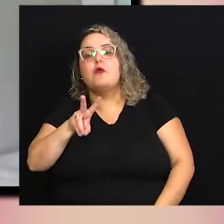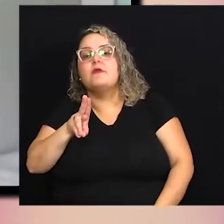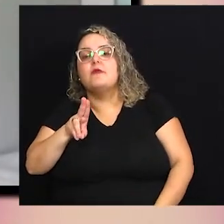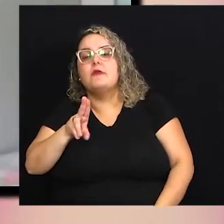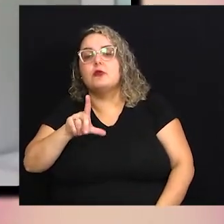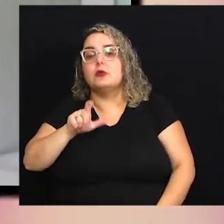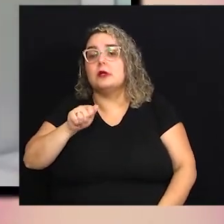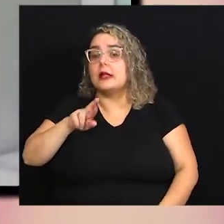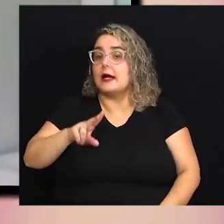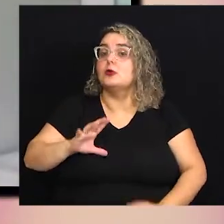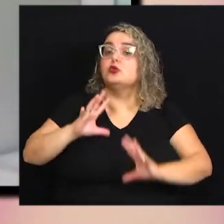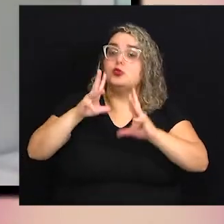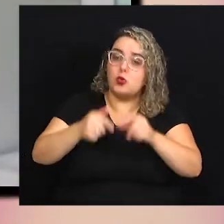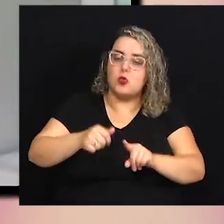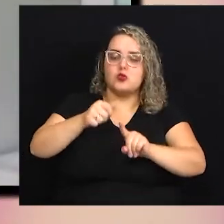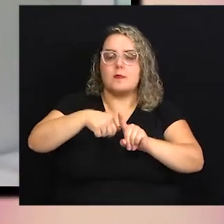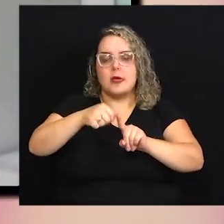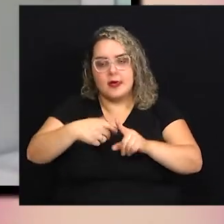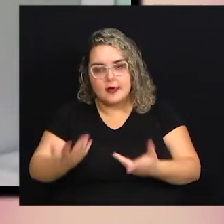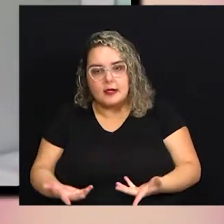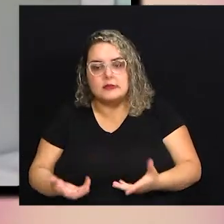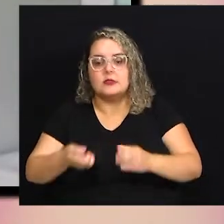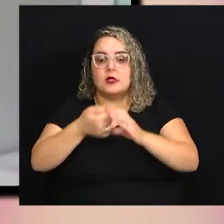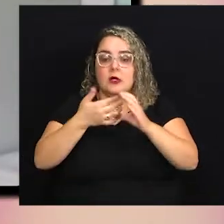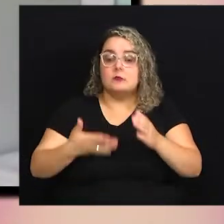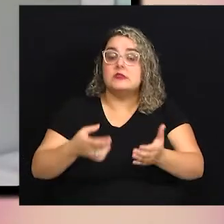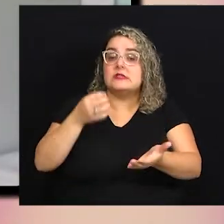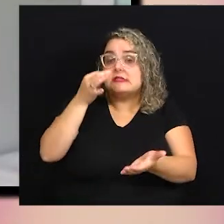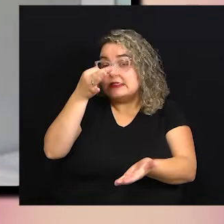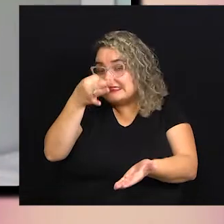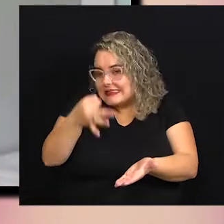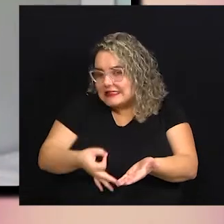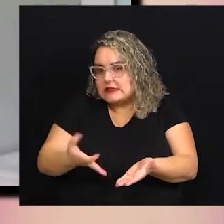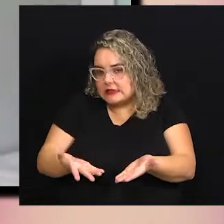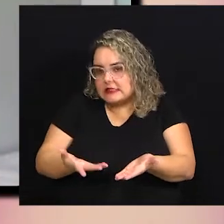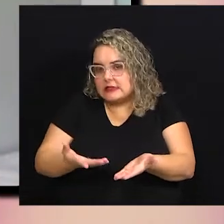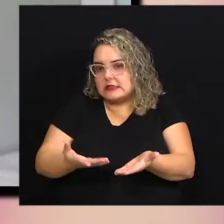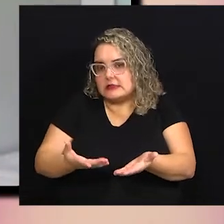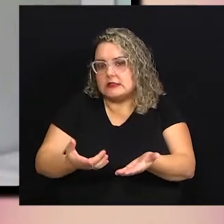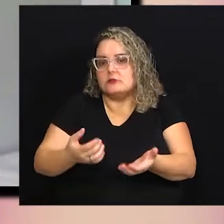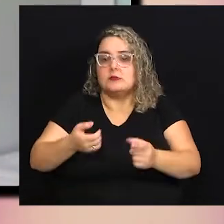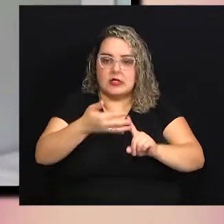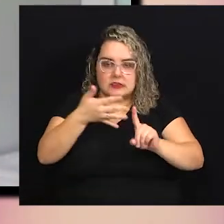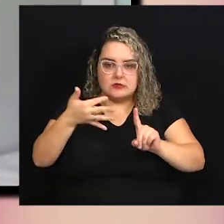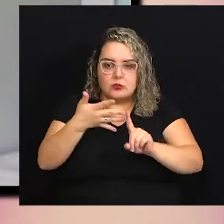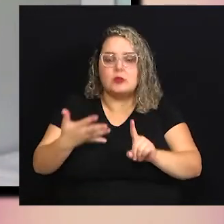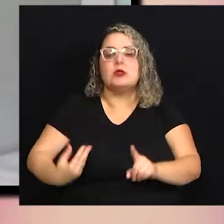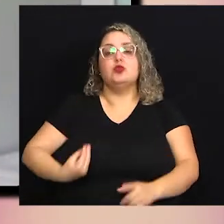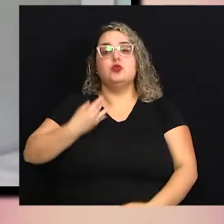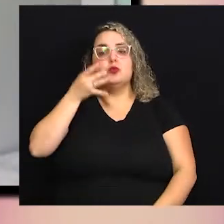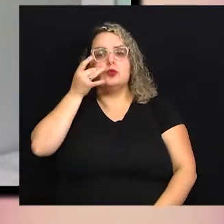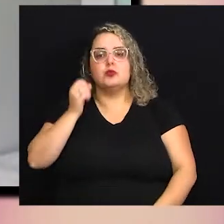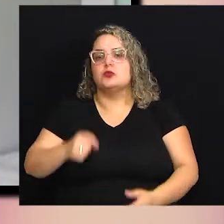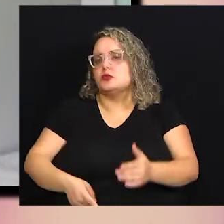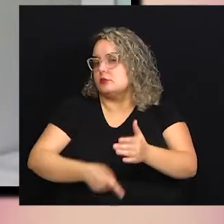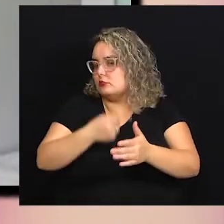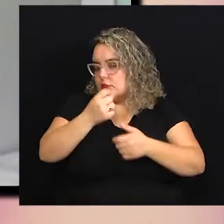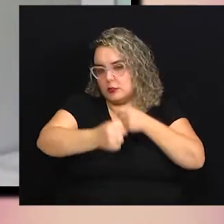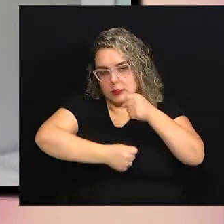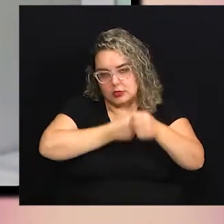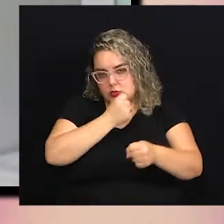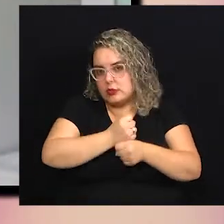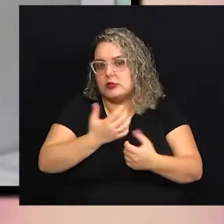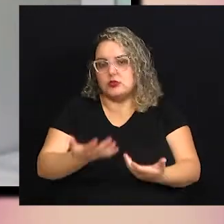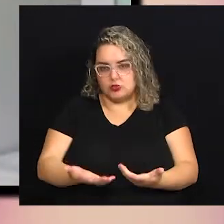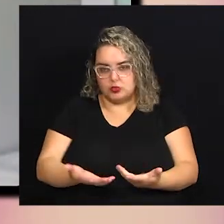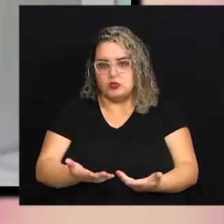mês. Então, muitas das características que confirmam a síndrome de ovário policístico estão presentes nos primeiros